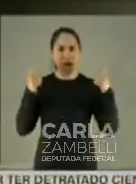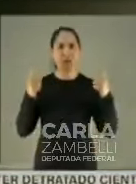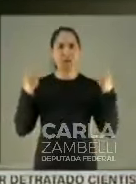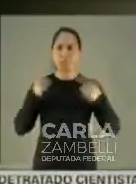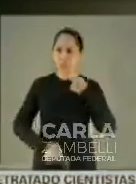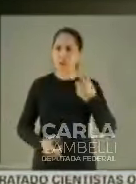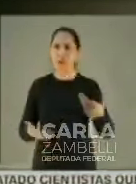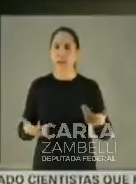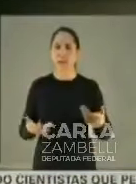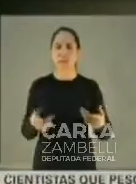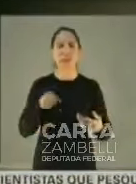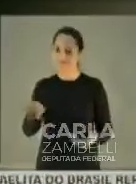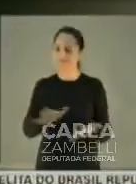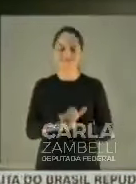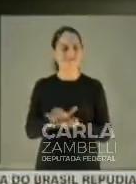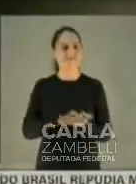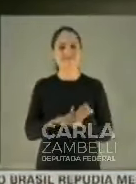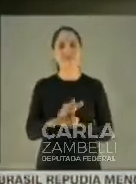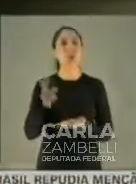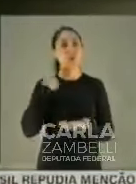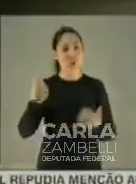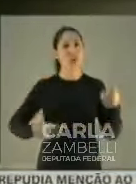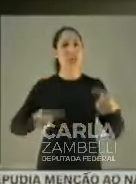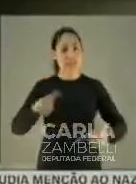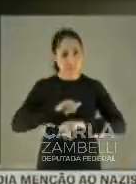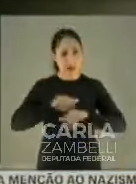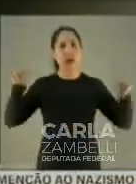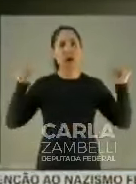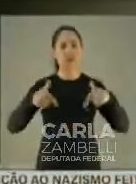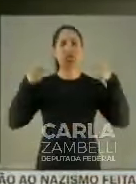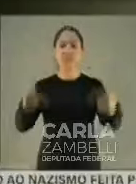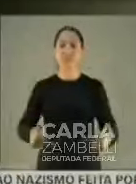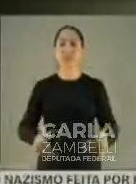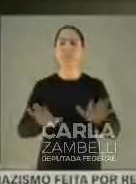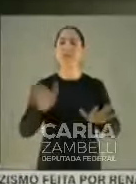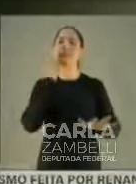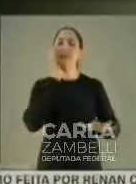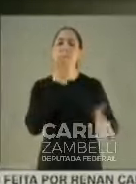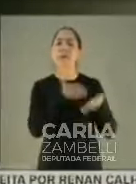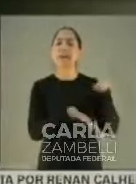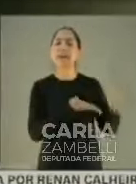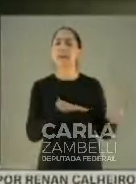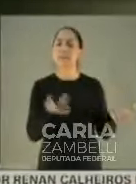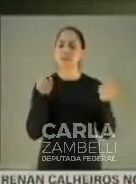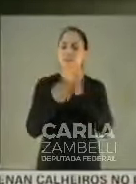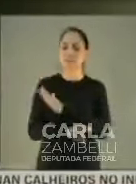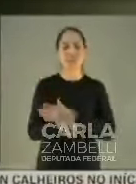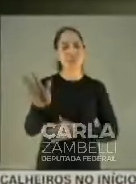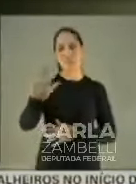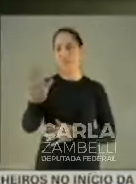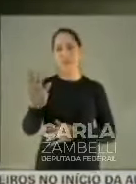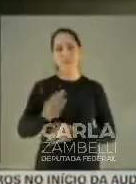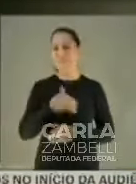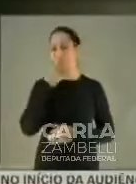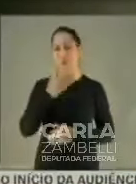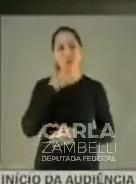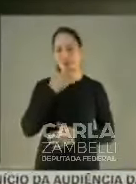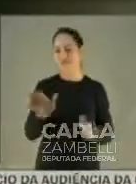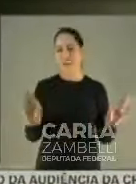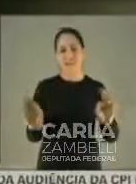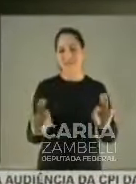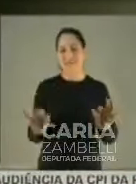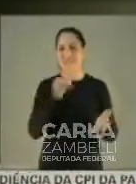máscaras, que não investiu nas vacinas, enfim, com relação ao tratamento. Eu não vou perguntar, porque não adianta perguntar, porque